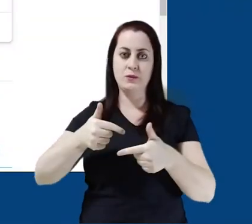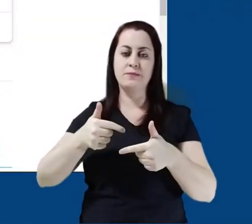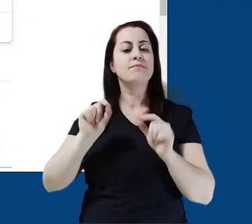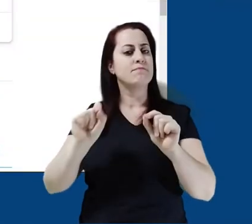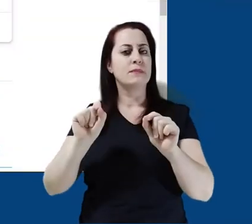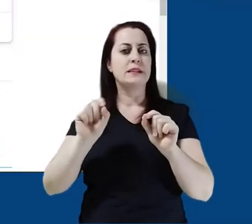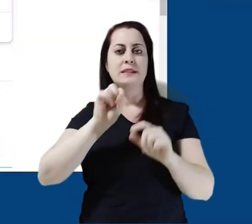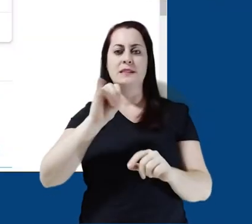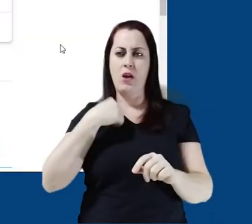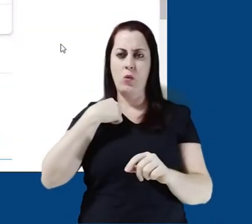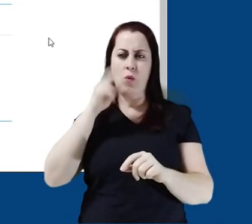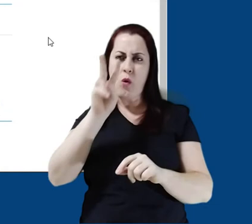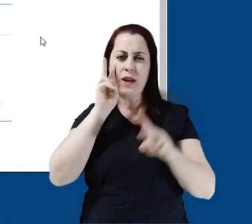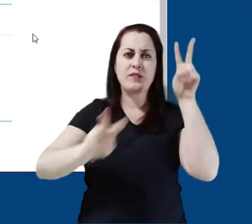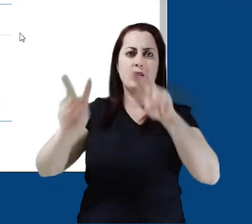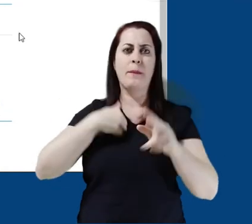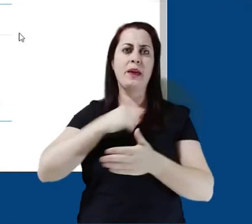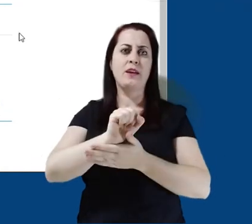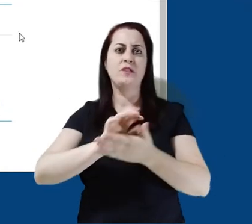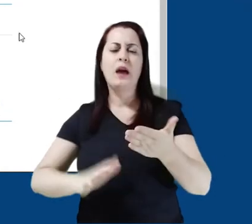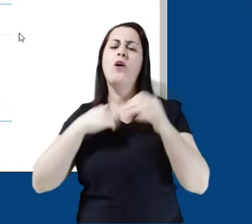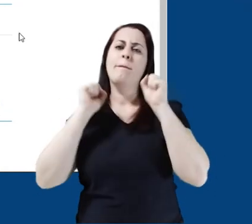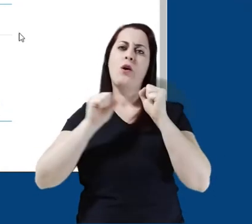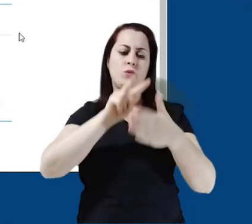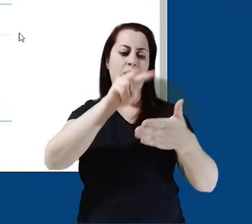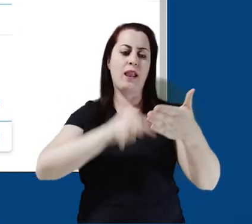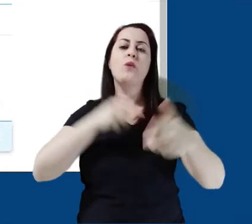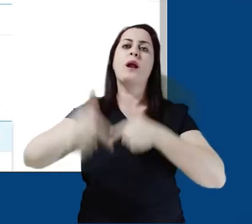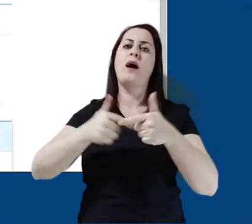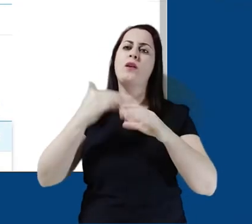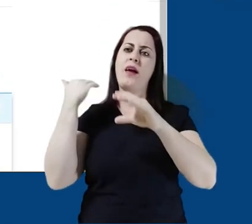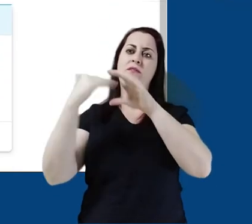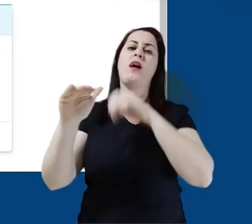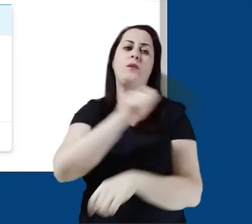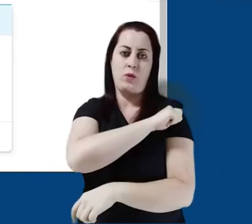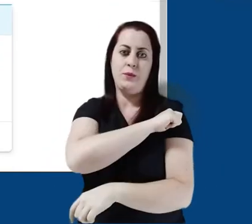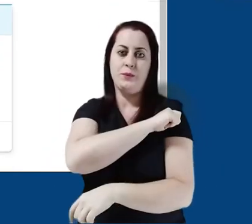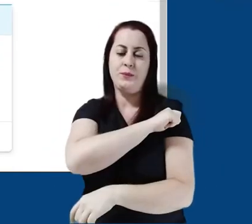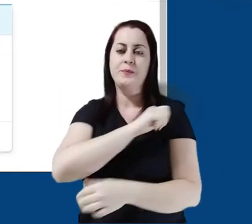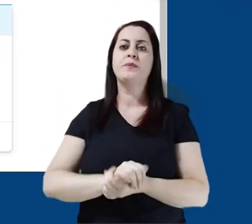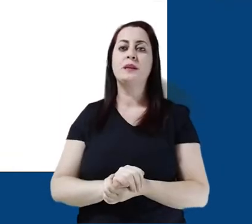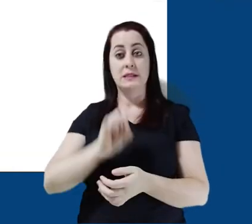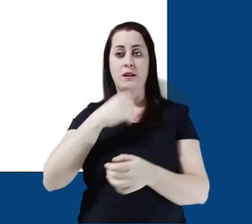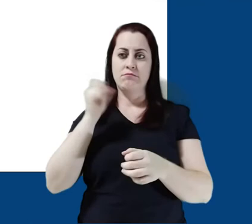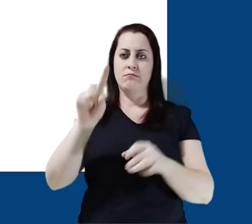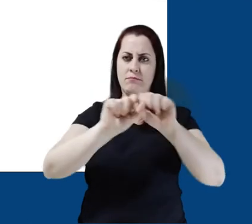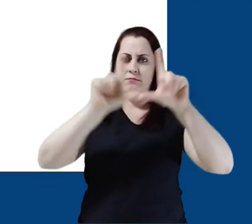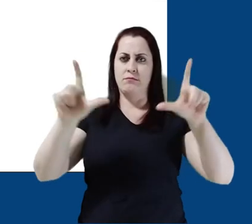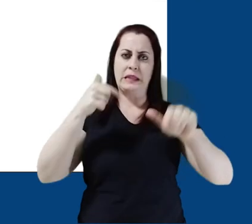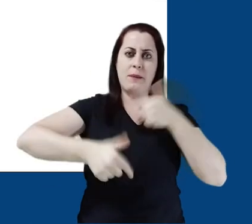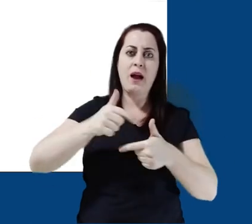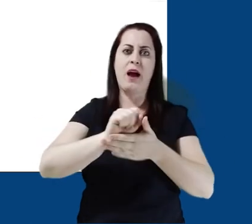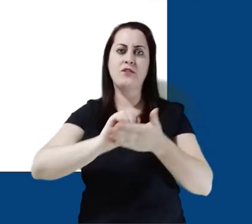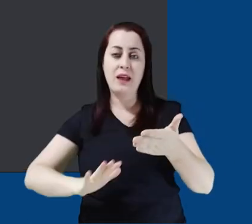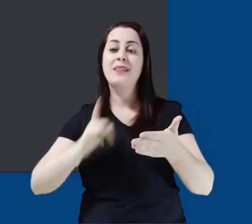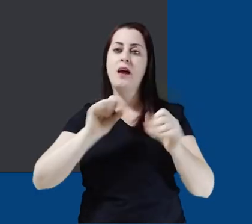rubricas na correção dos trabalhos se eu entrar na visão da minha atividade posso ver os trabalhos que já foram enviados pelos alunos seu